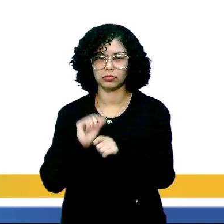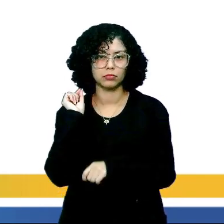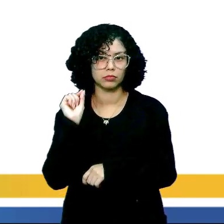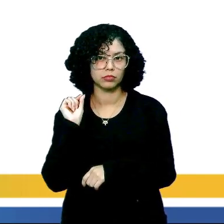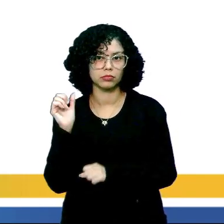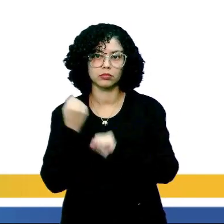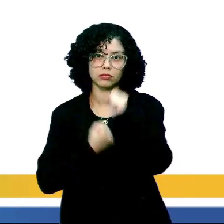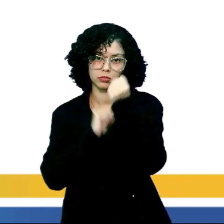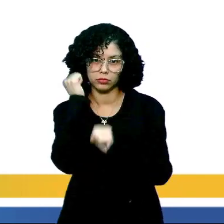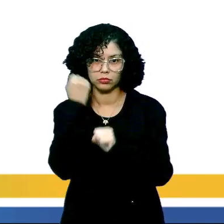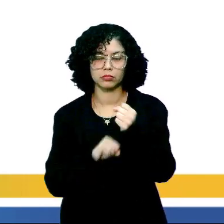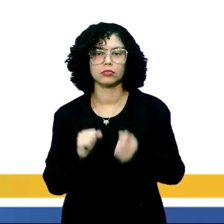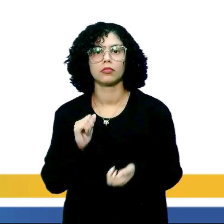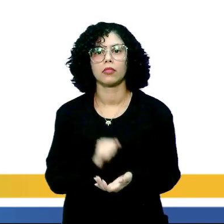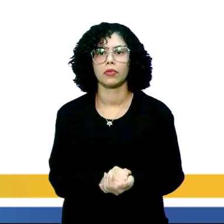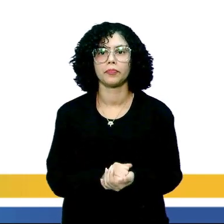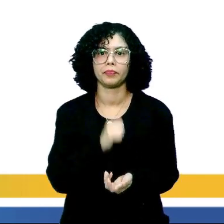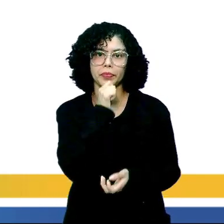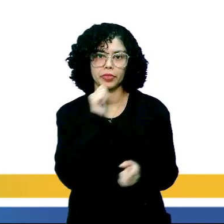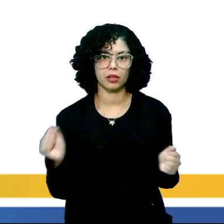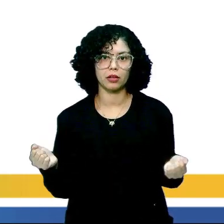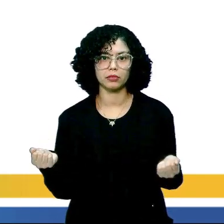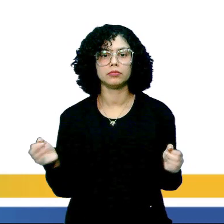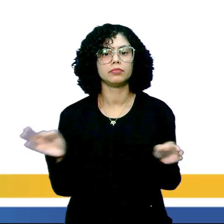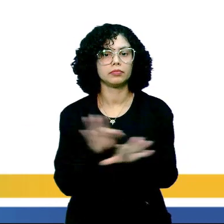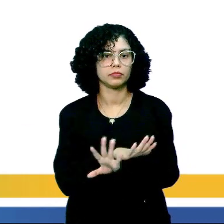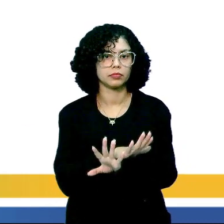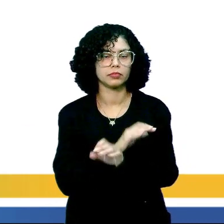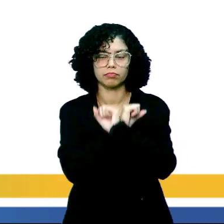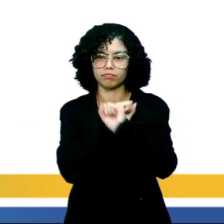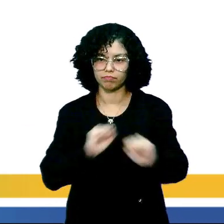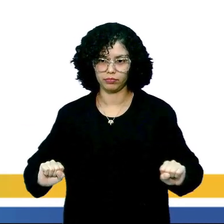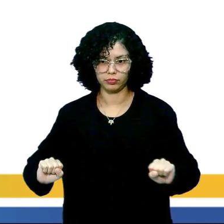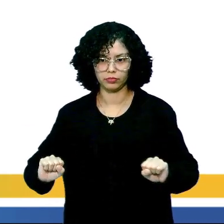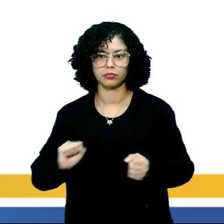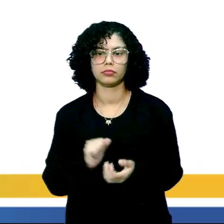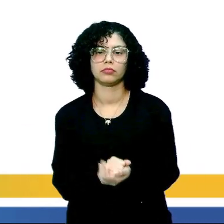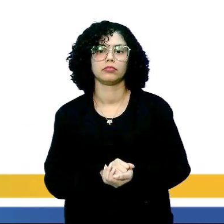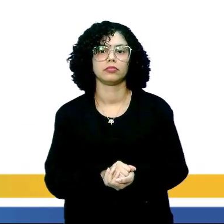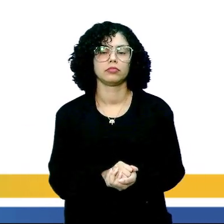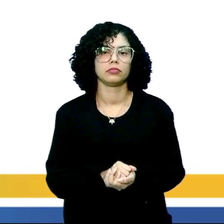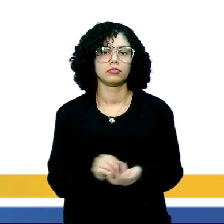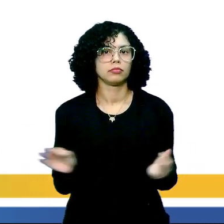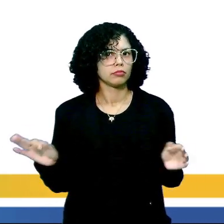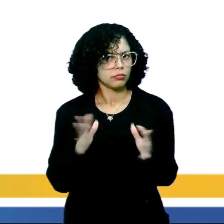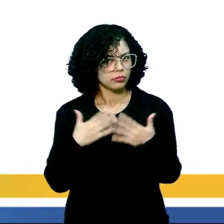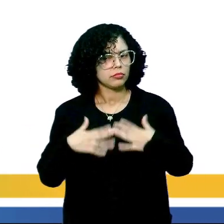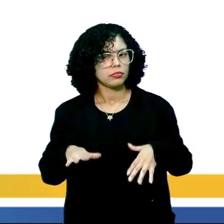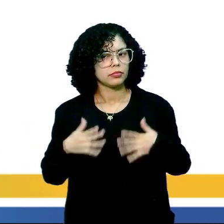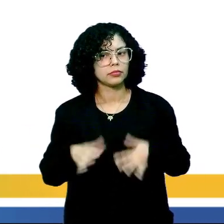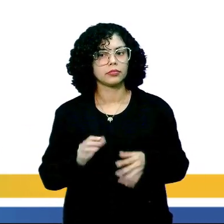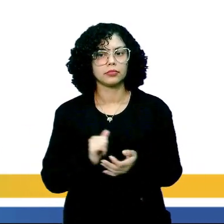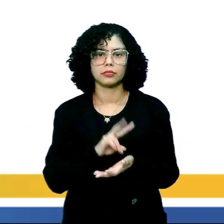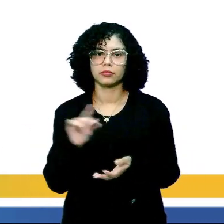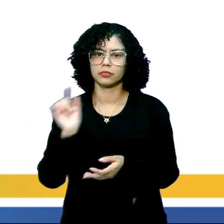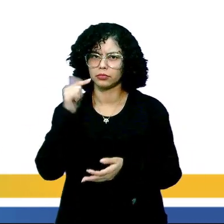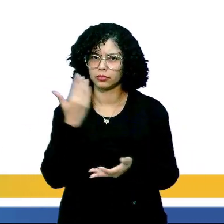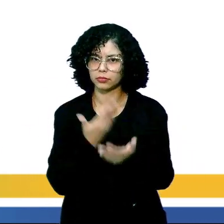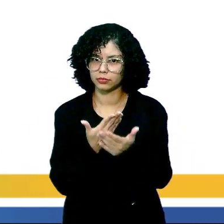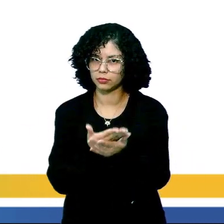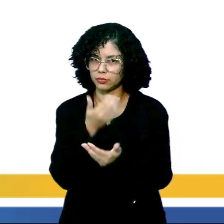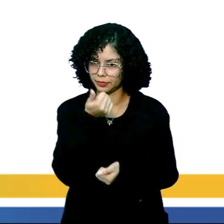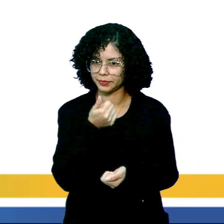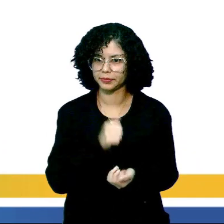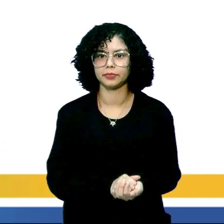da industrialização a abolição da escravidão, né? Mas calma lá, que a abolição vai ficar para uma outra aula,